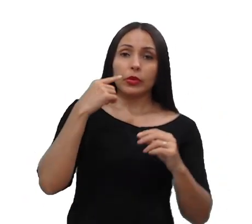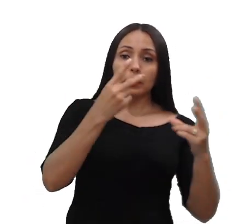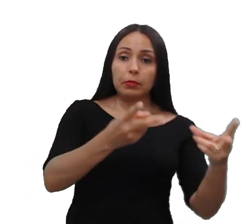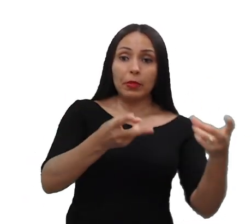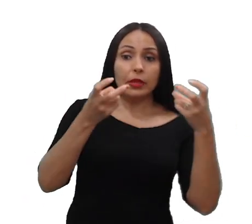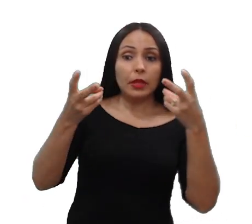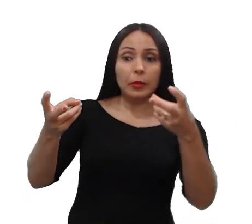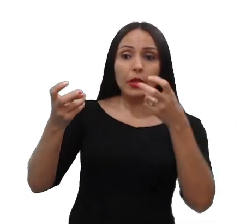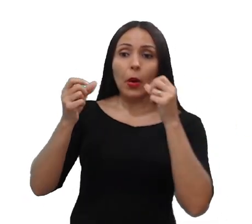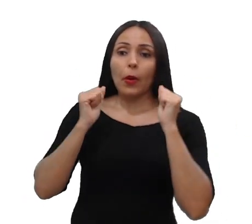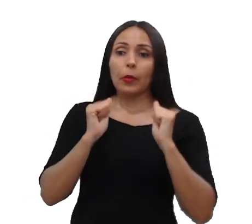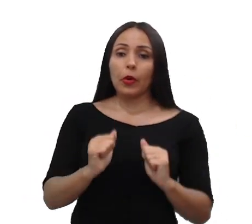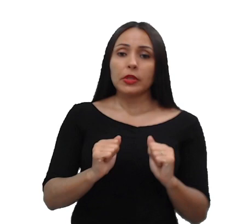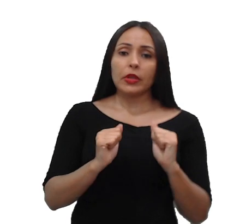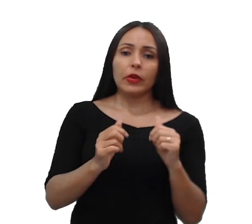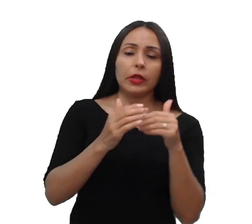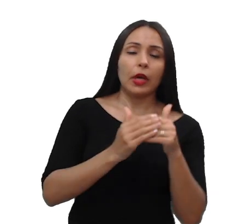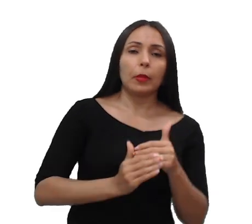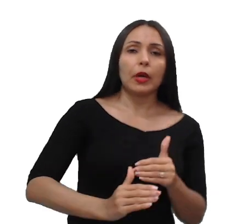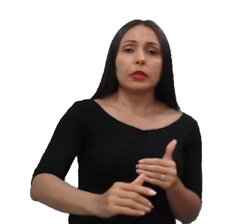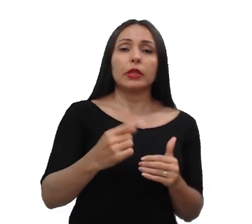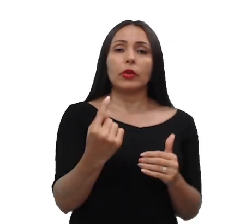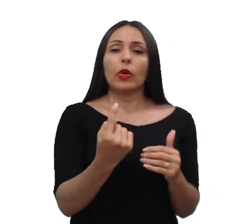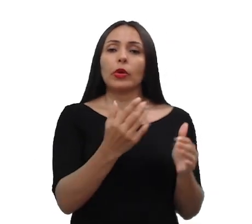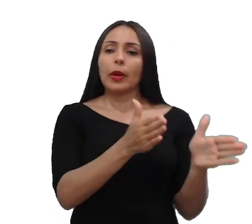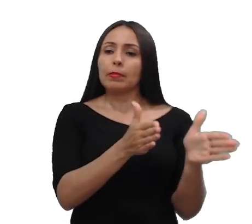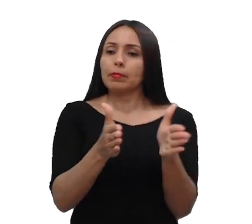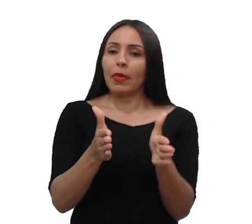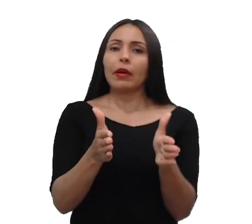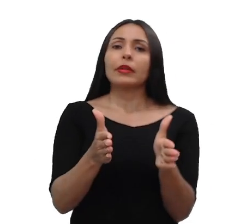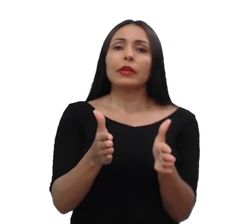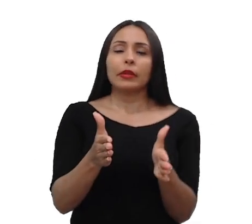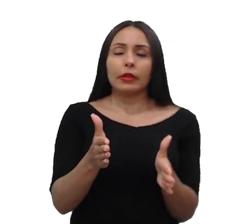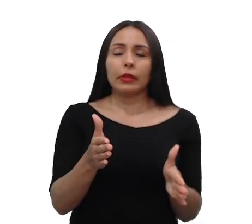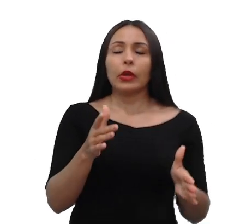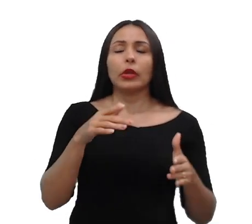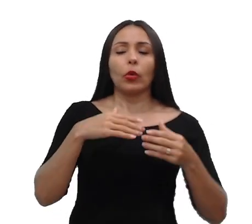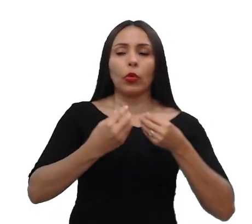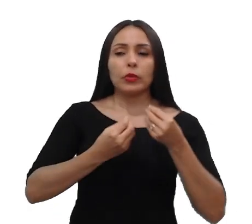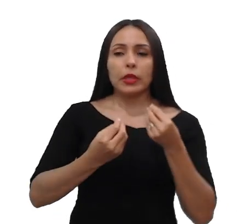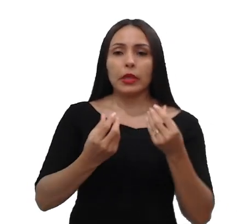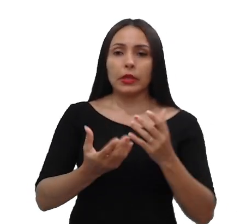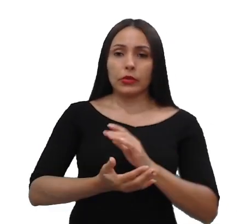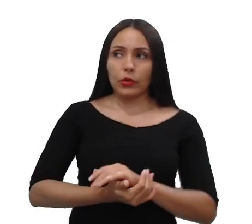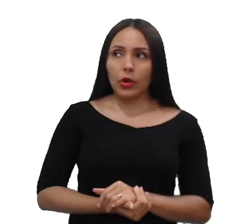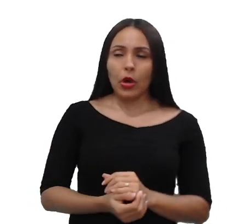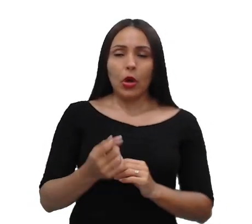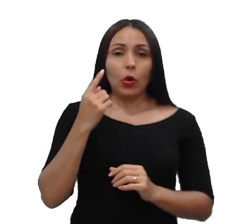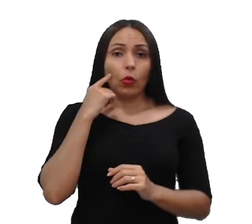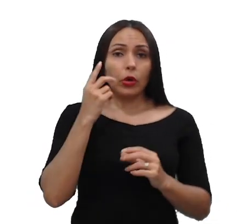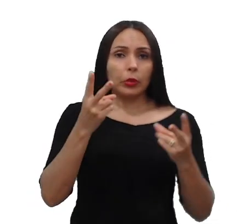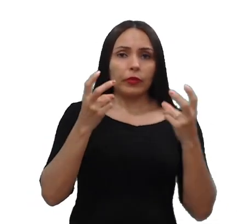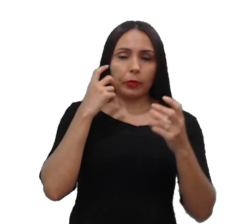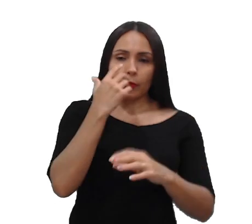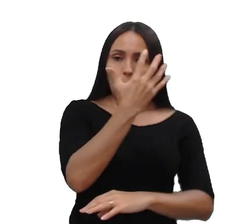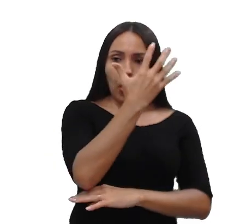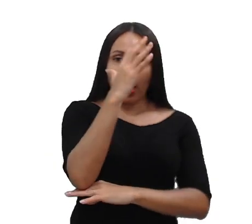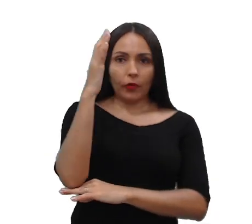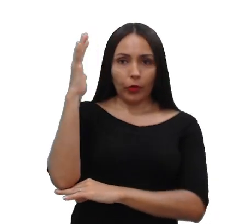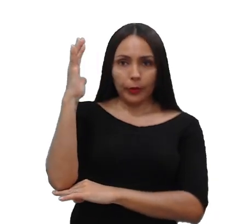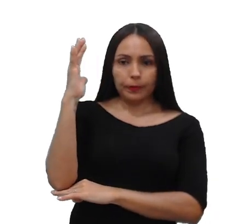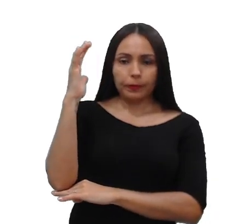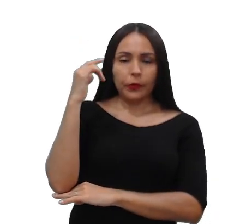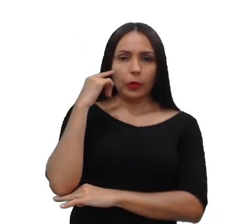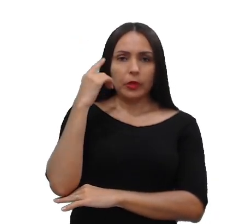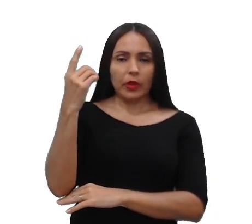algo pode ser feita a partir de uma única parte. Então, como seria isso, né? Quando vemos uma árvore, observamos